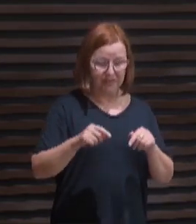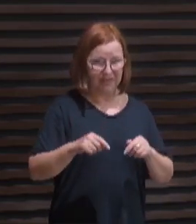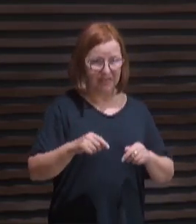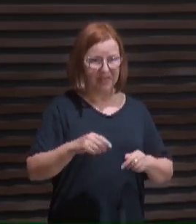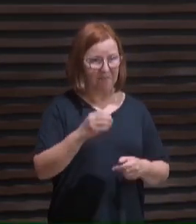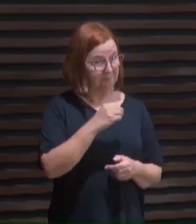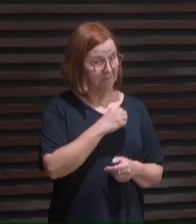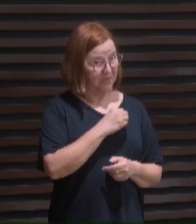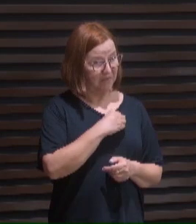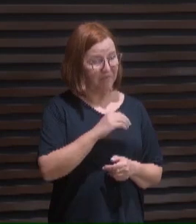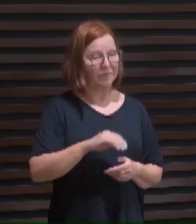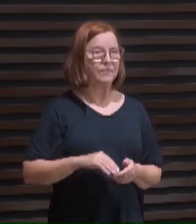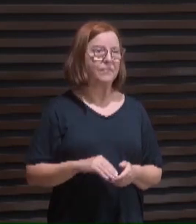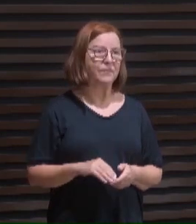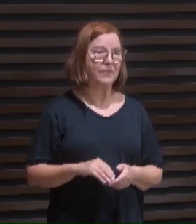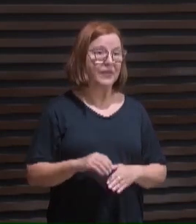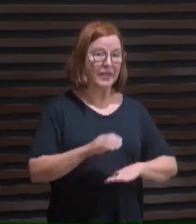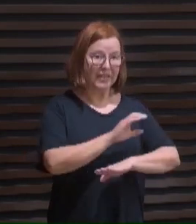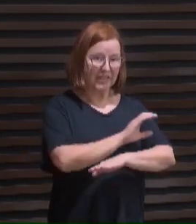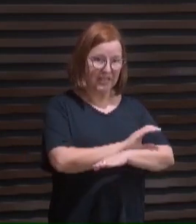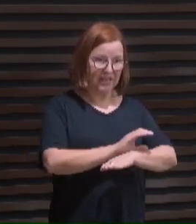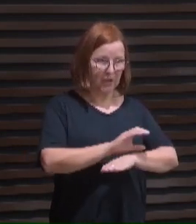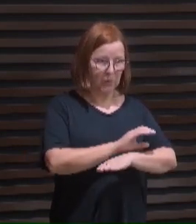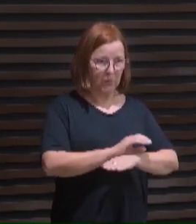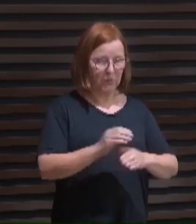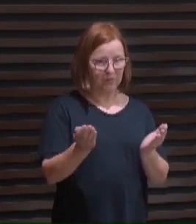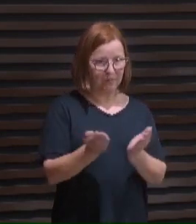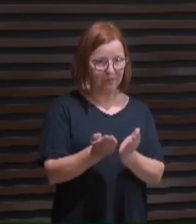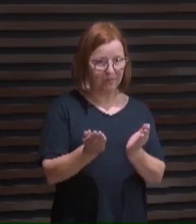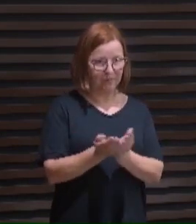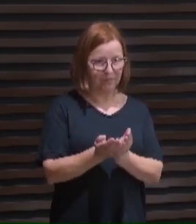muita coisa, não. E a cultura cristã foi sendo